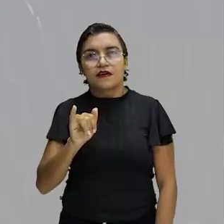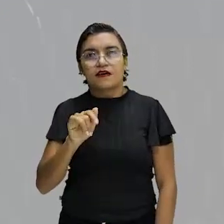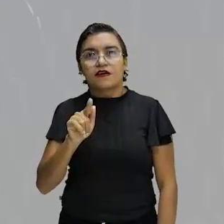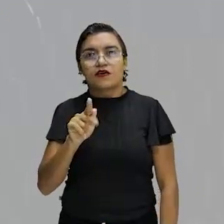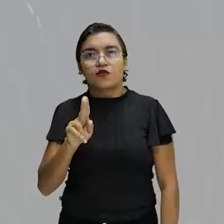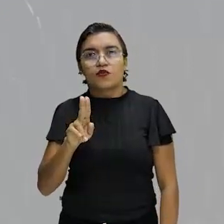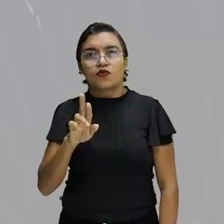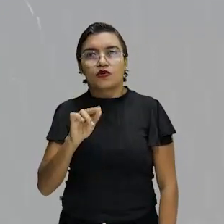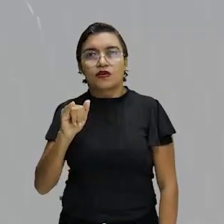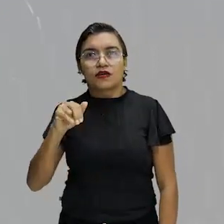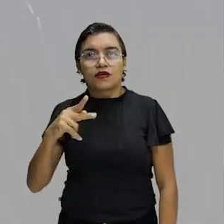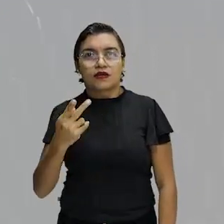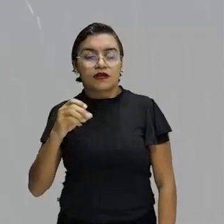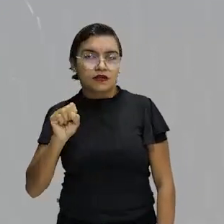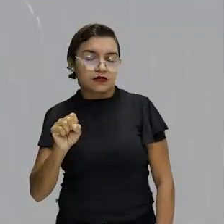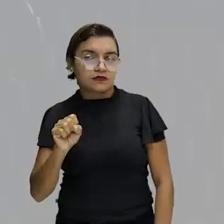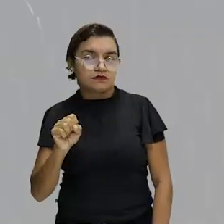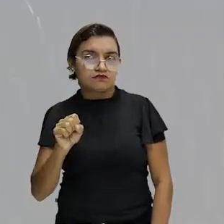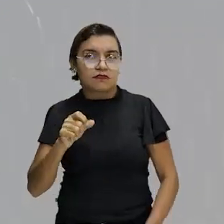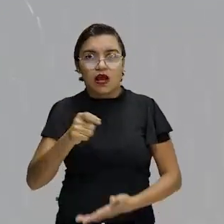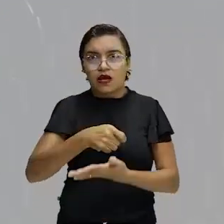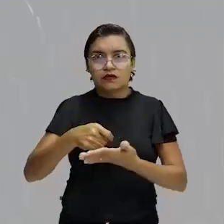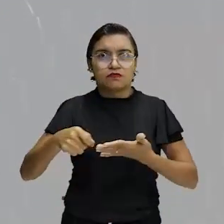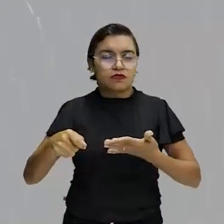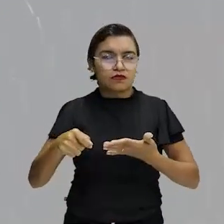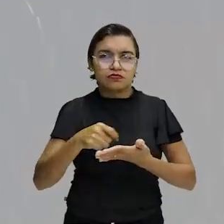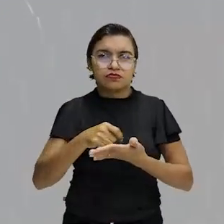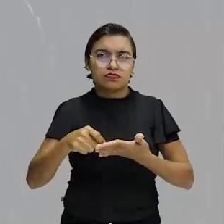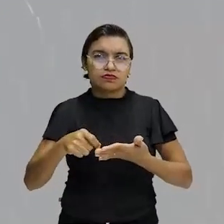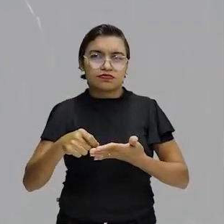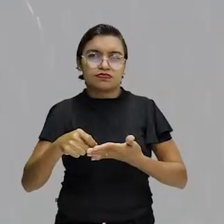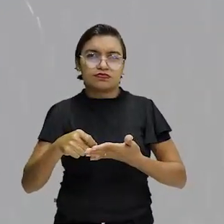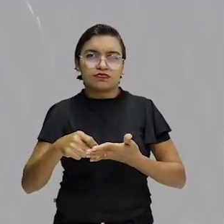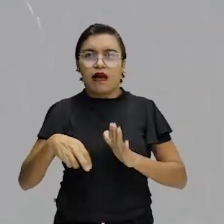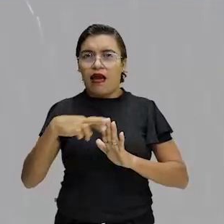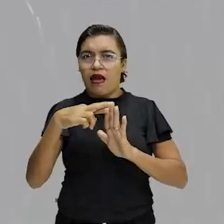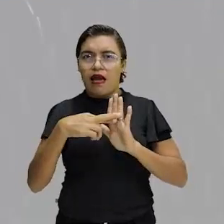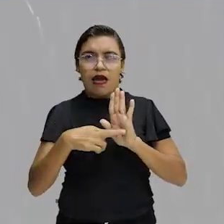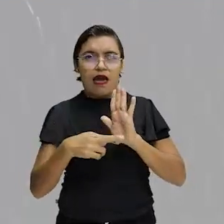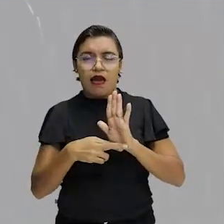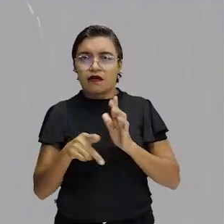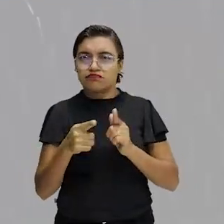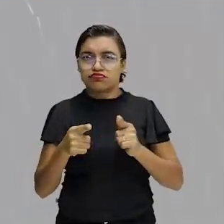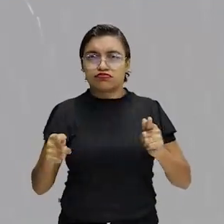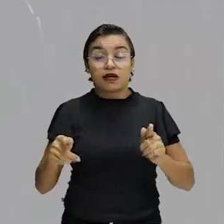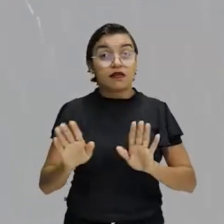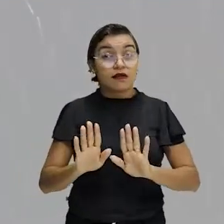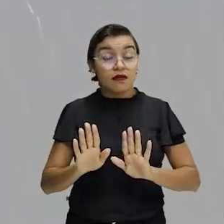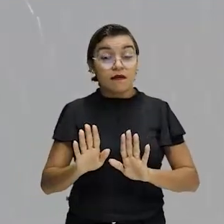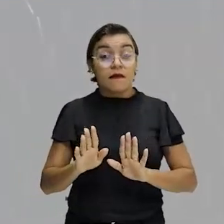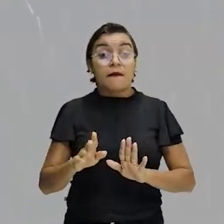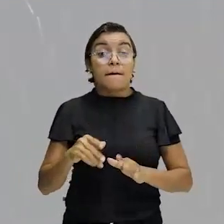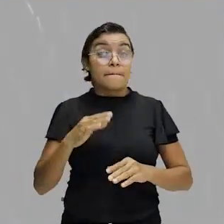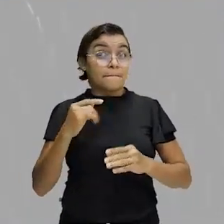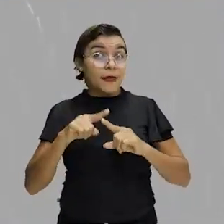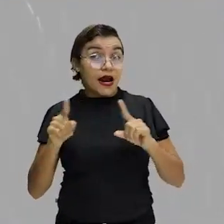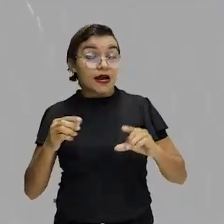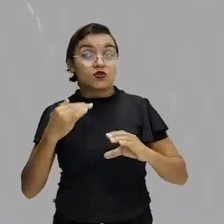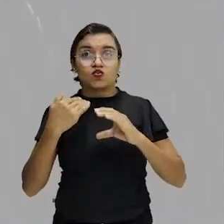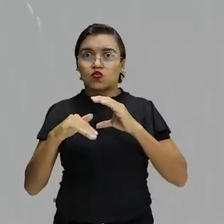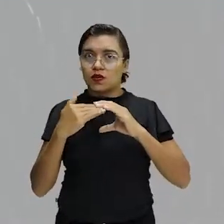a preocupação com a escrita. O e-mail, ele requer algo mais formal, ele requer uma preocupação